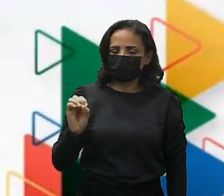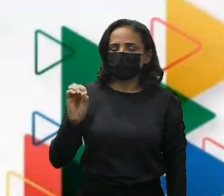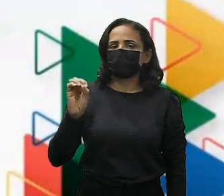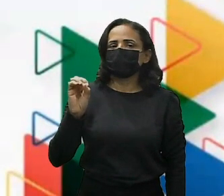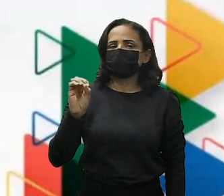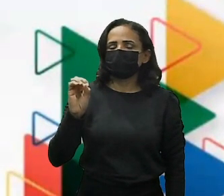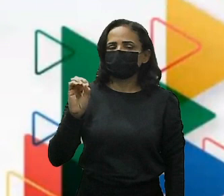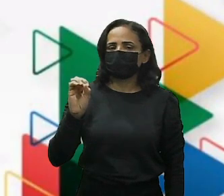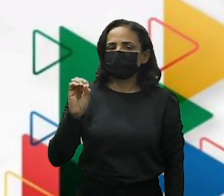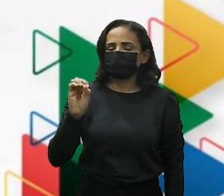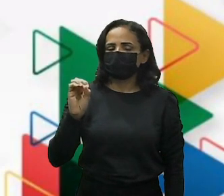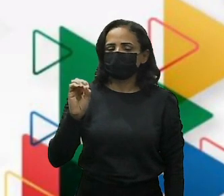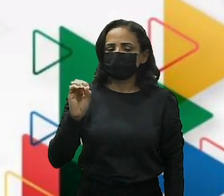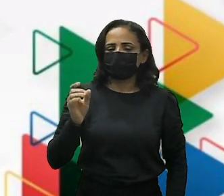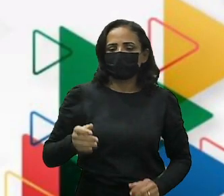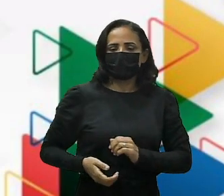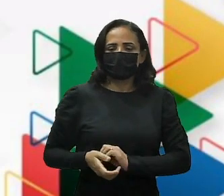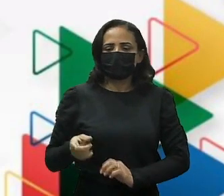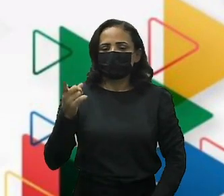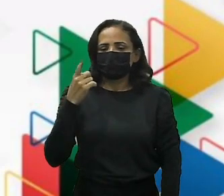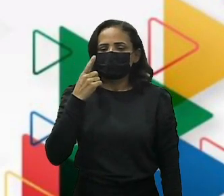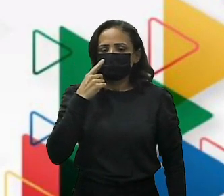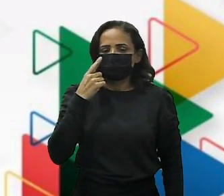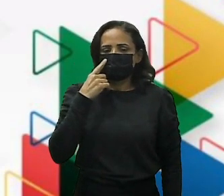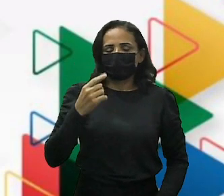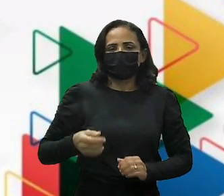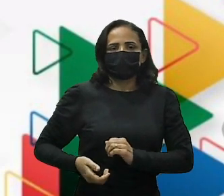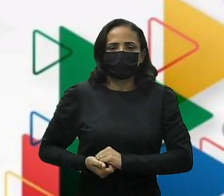mostrar, tá? Ó, a gente tem assim, Rodrigo,